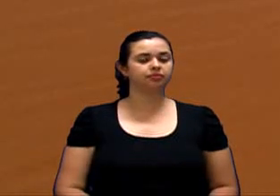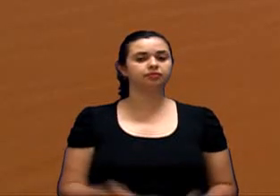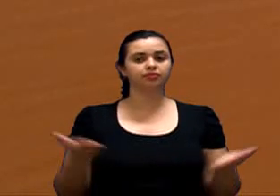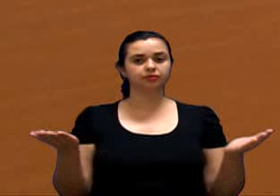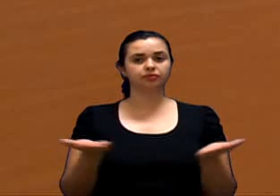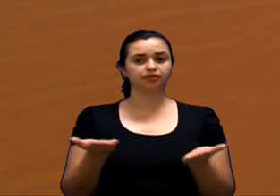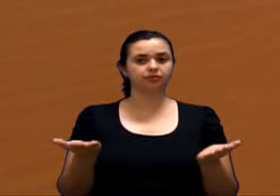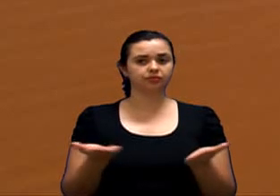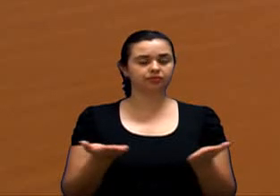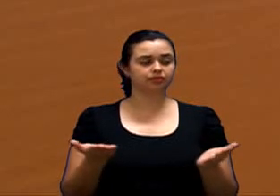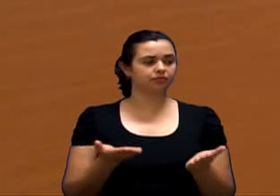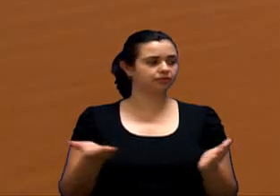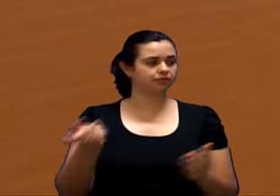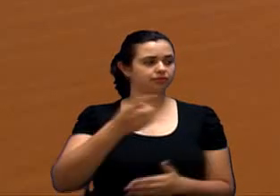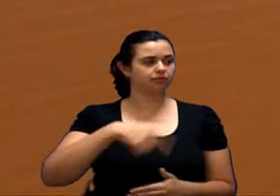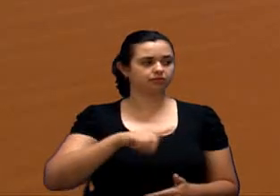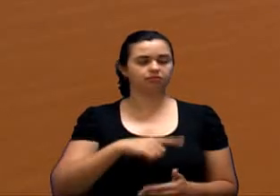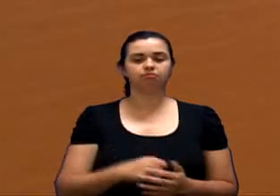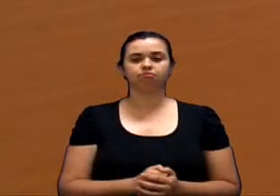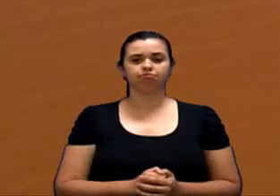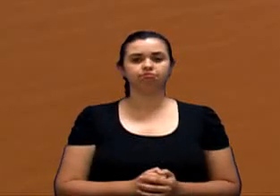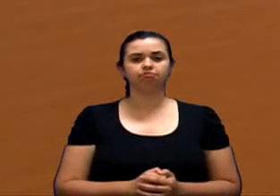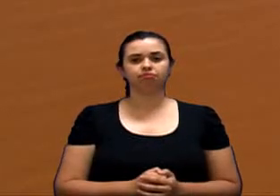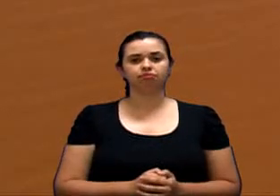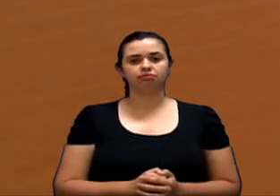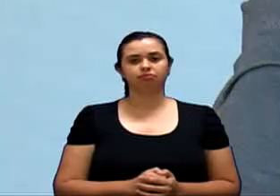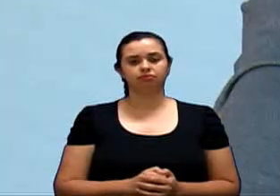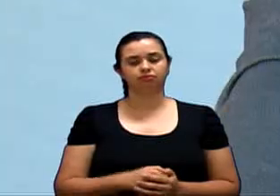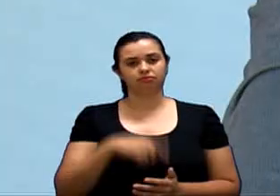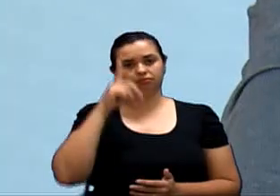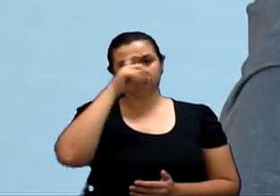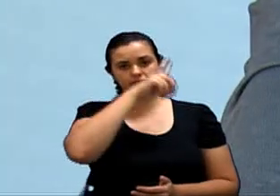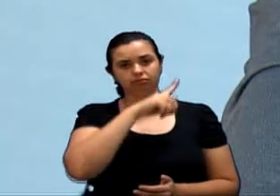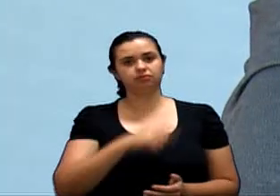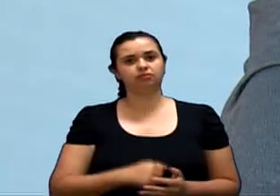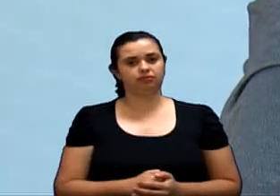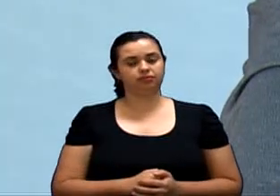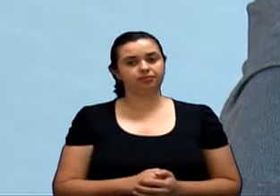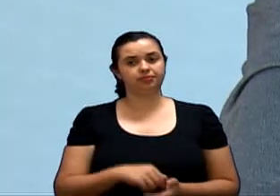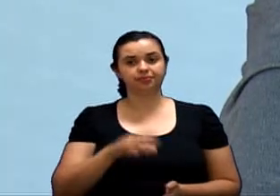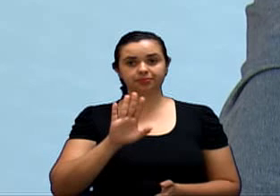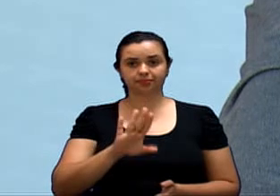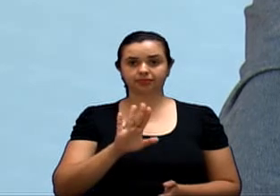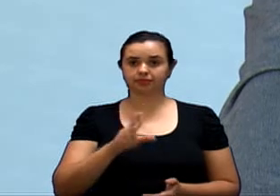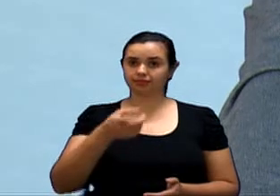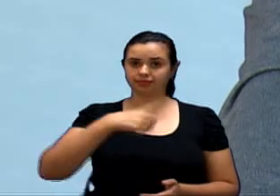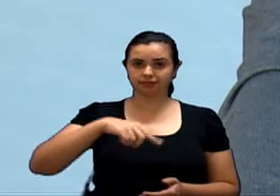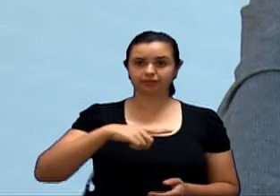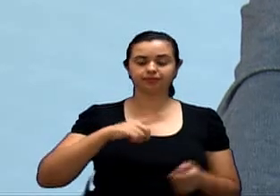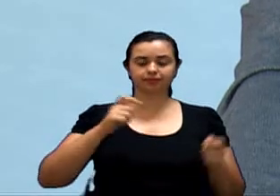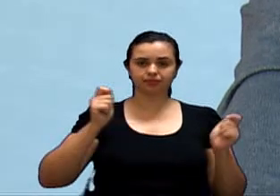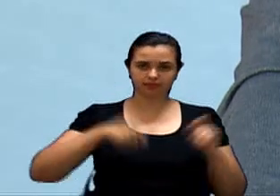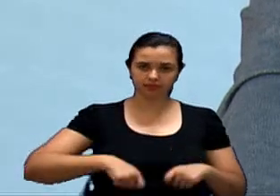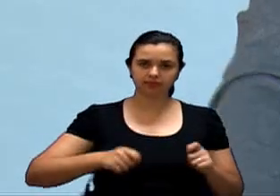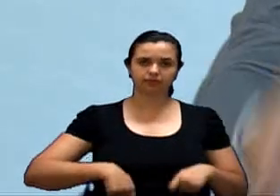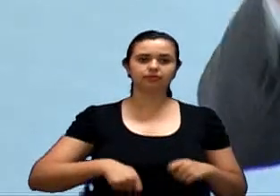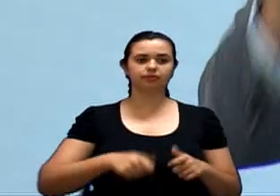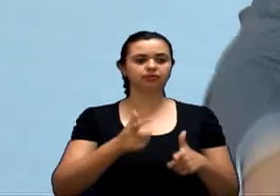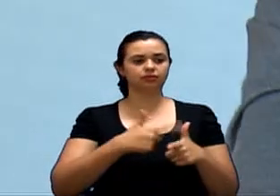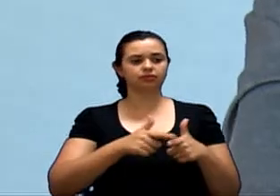Hoje... Uma situação bem complicada, mas não tem mal que a gente não consiga resolver. Eu